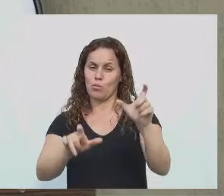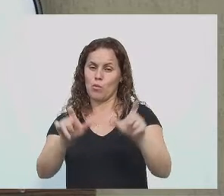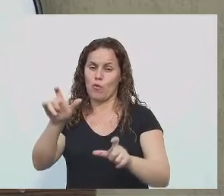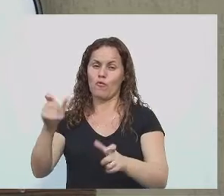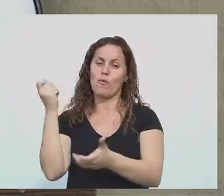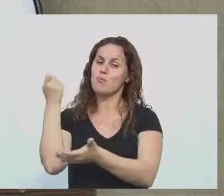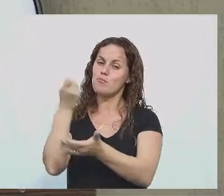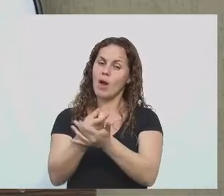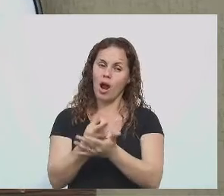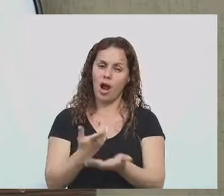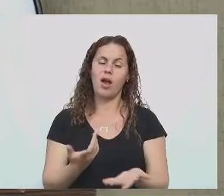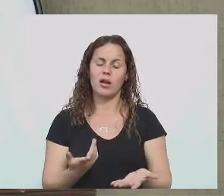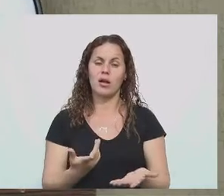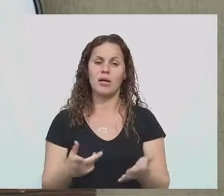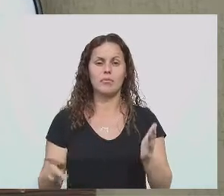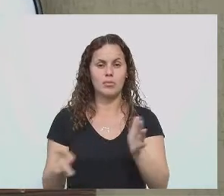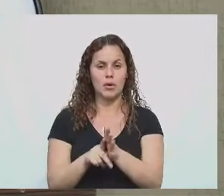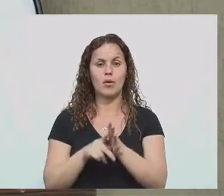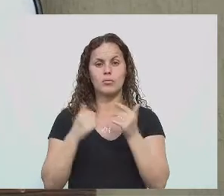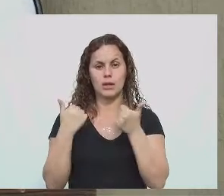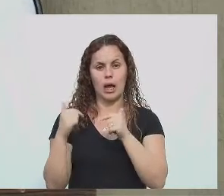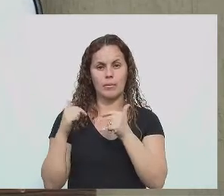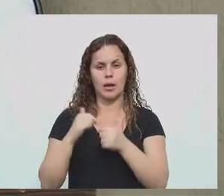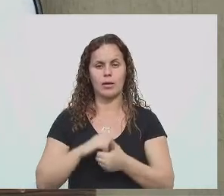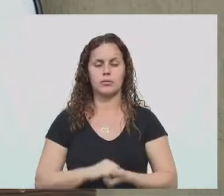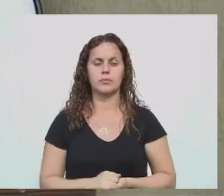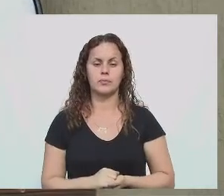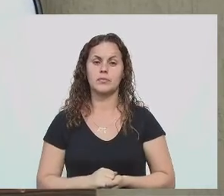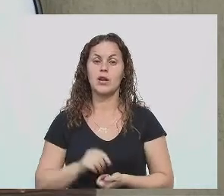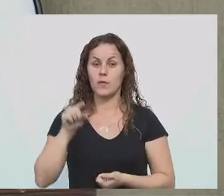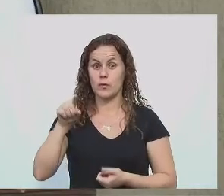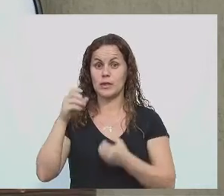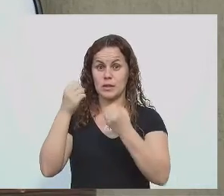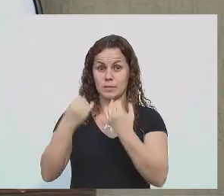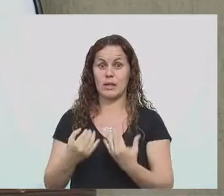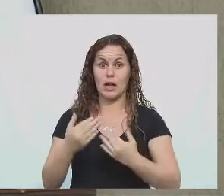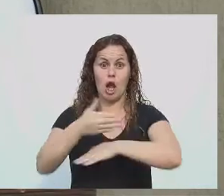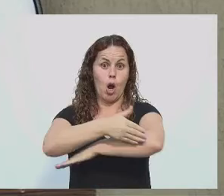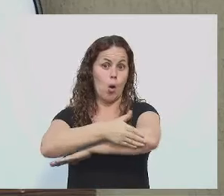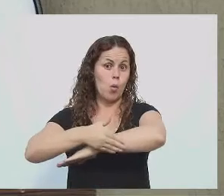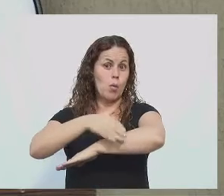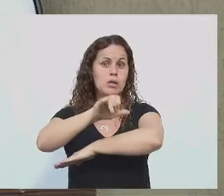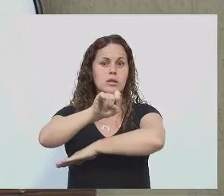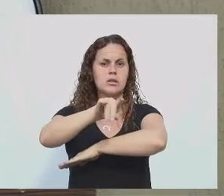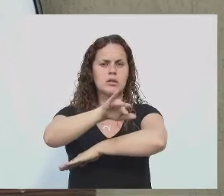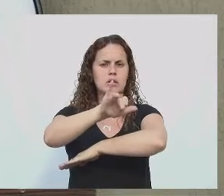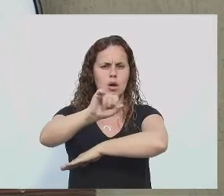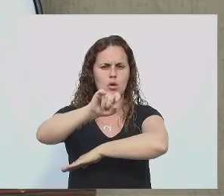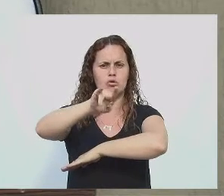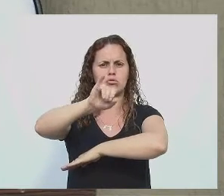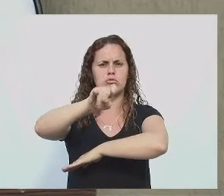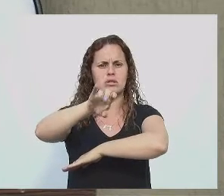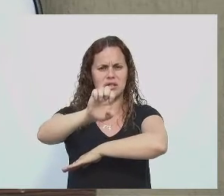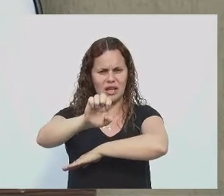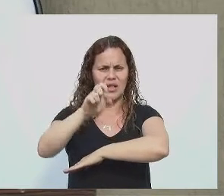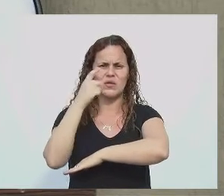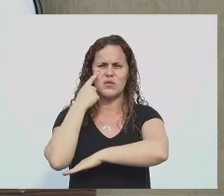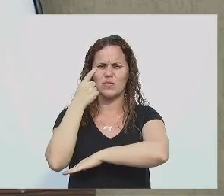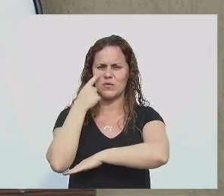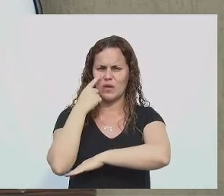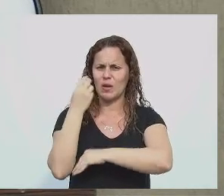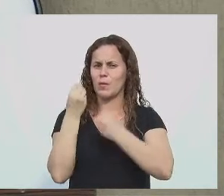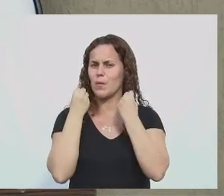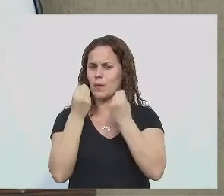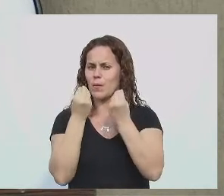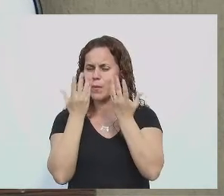por esse, né, igual você cita aí, da Rua São José. A gente vê ali aquela situação ali,